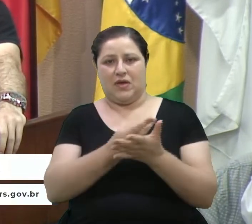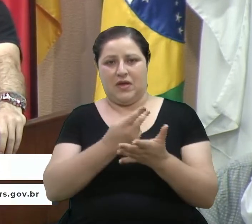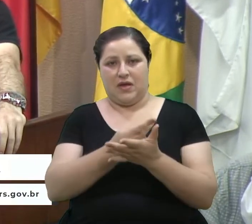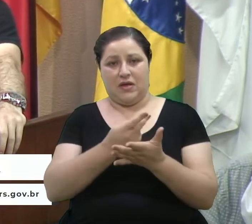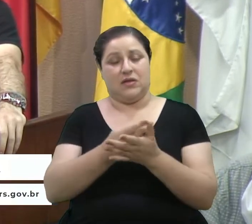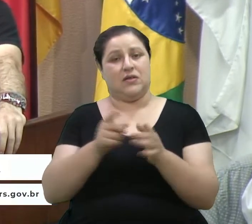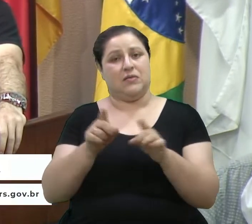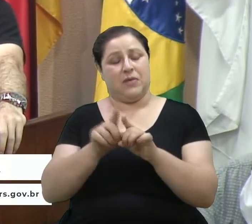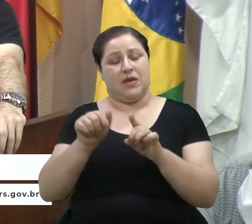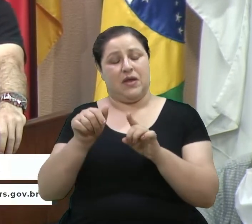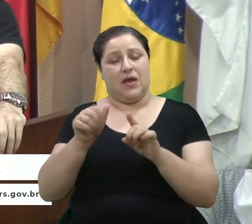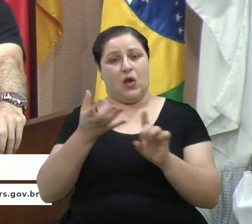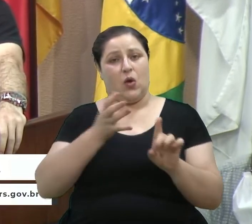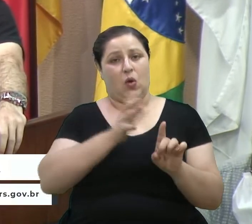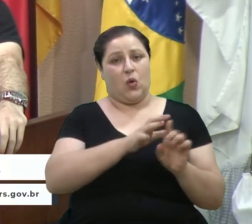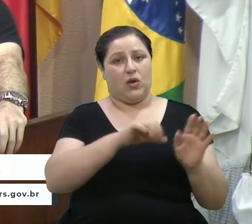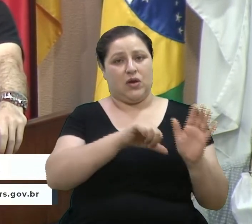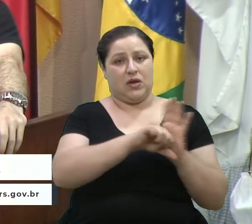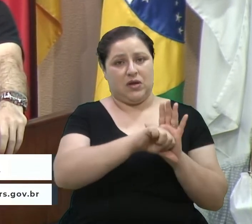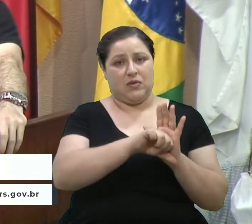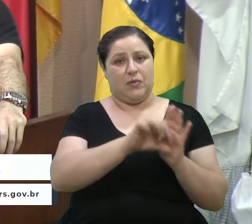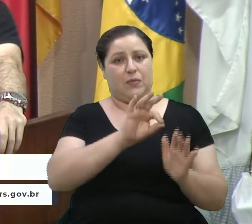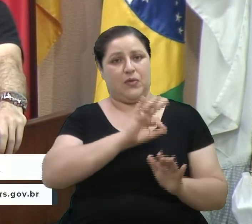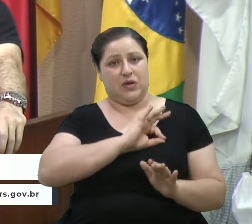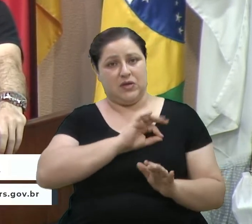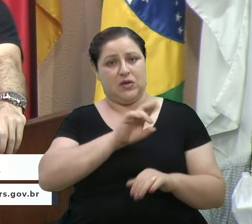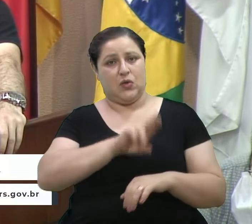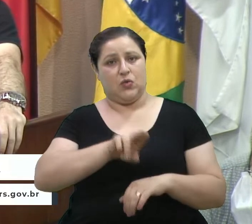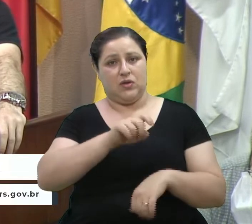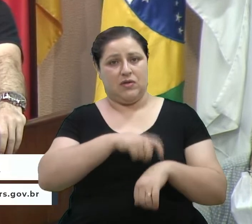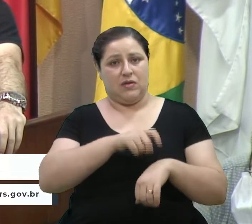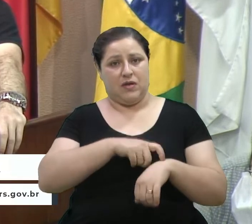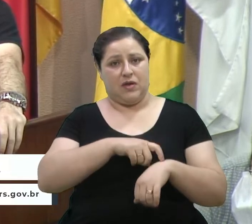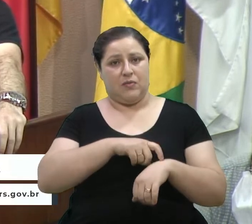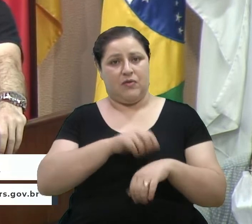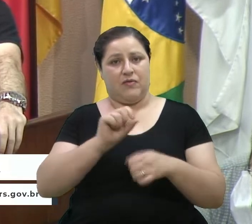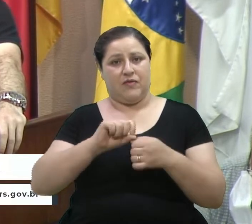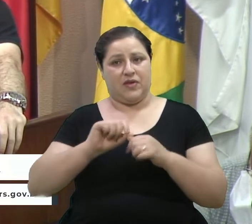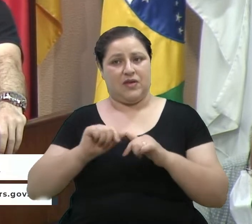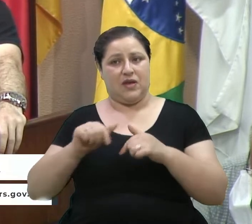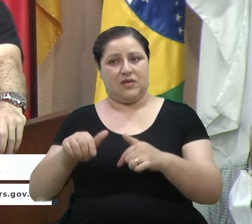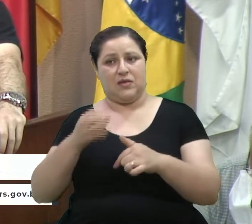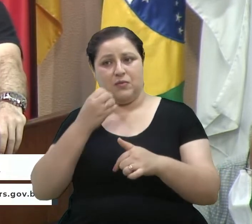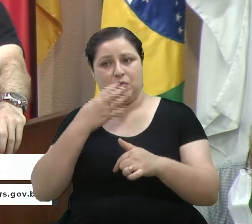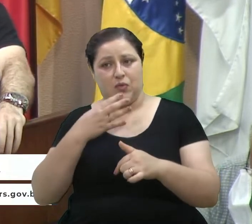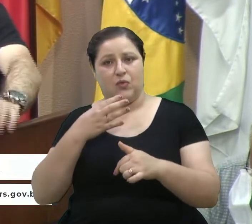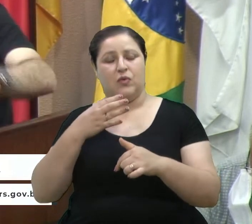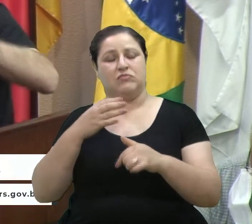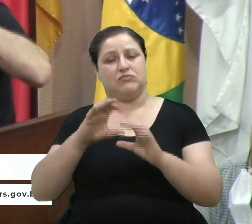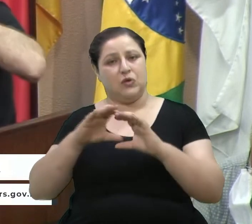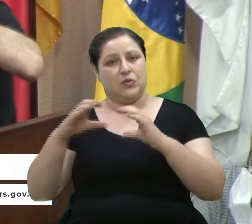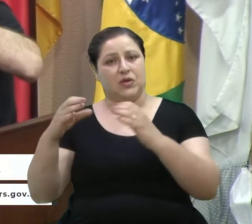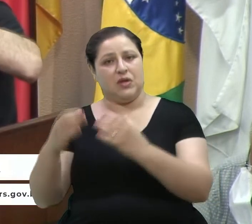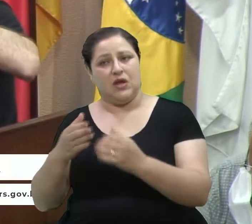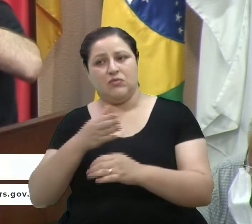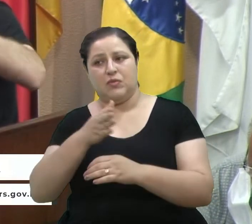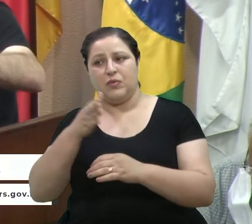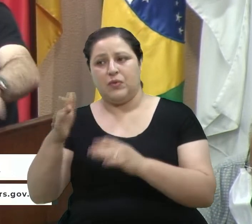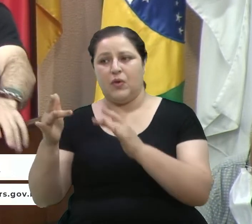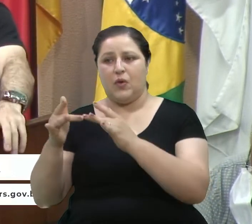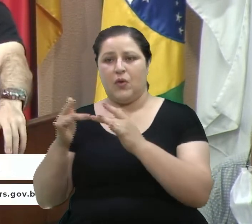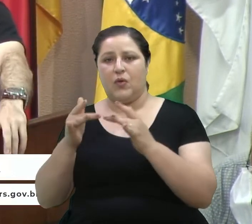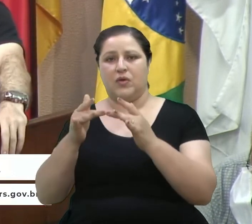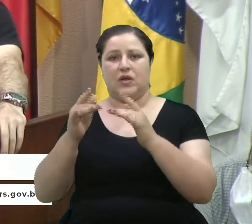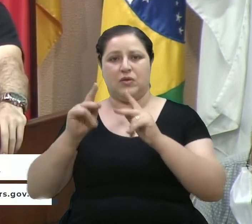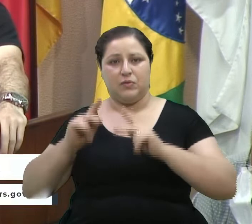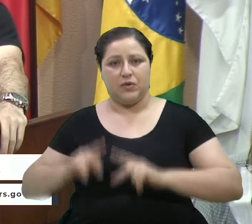enfrentamento ao crime, vem utilizando o tempo também para fazer boas ações e fazer um policiamento comunitário e se aproximando do cidadão de bem. Essa é